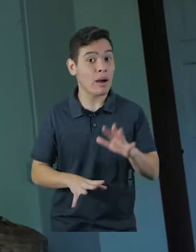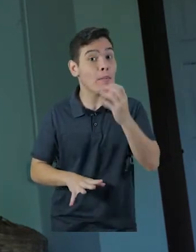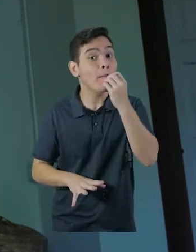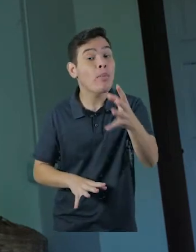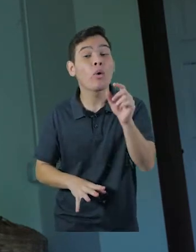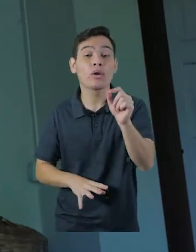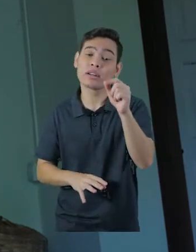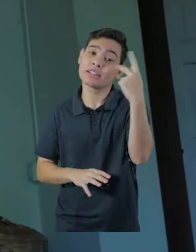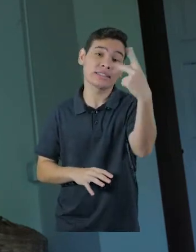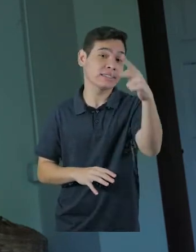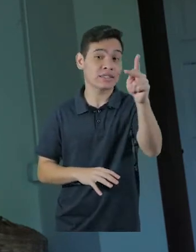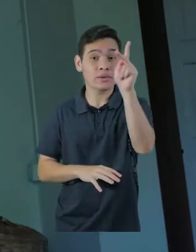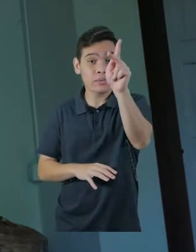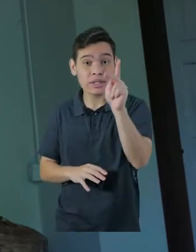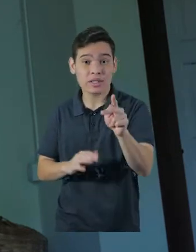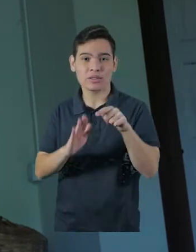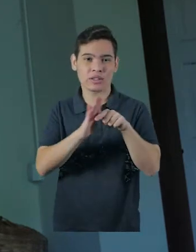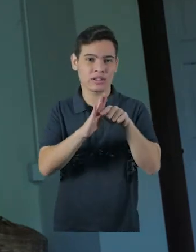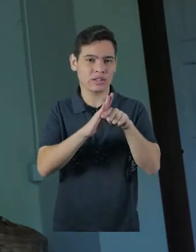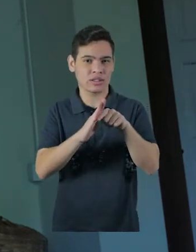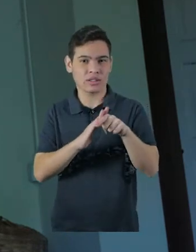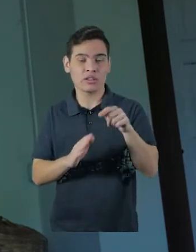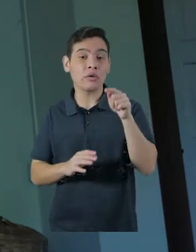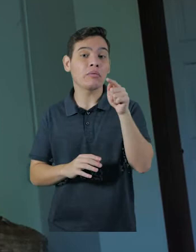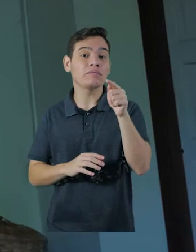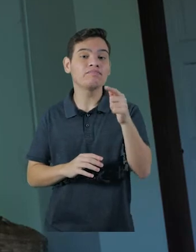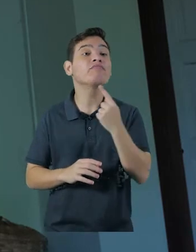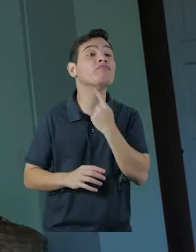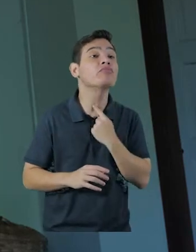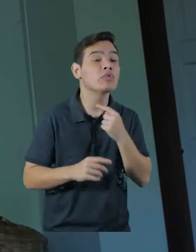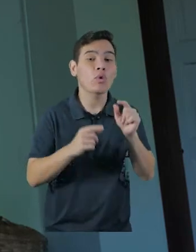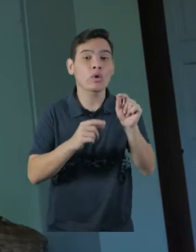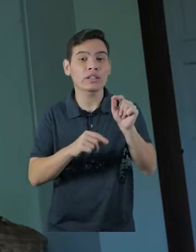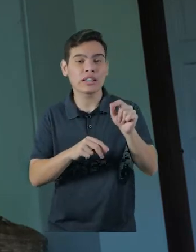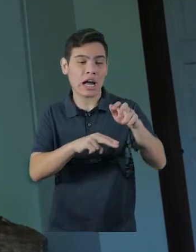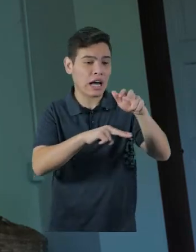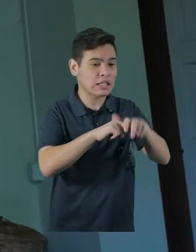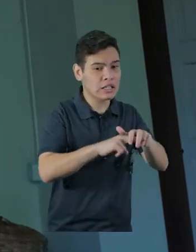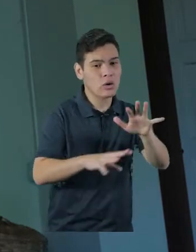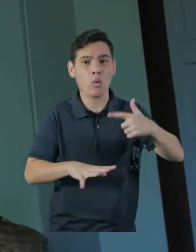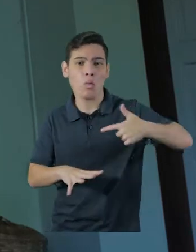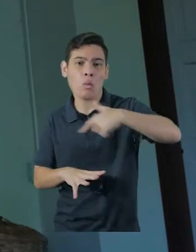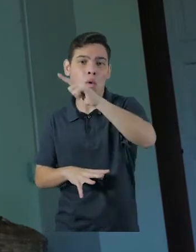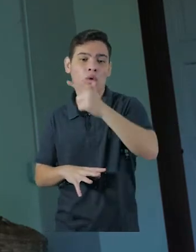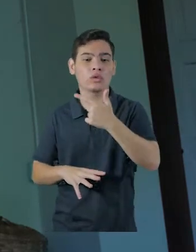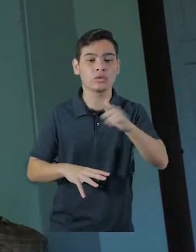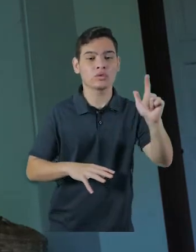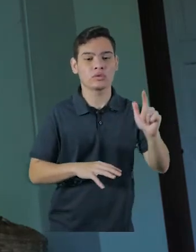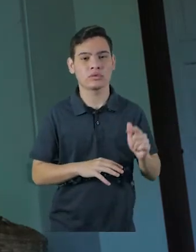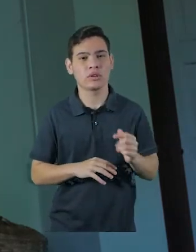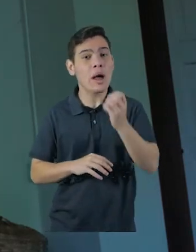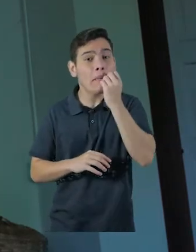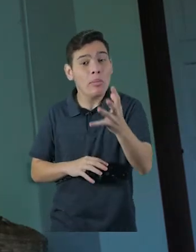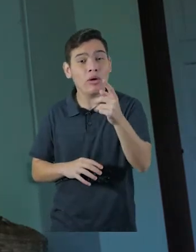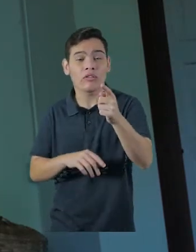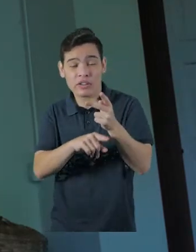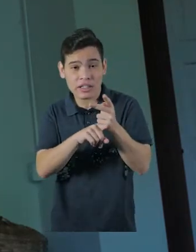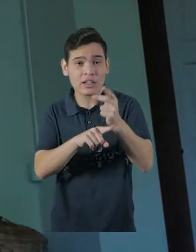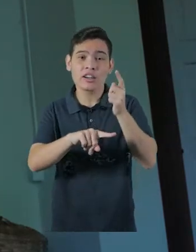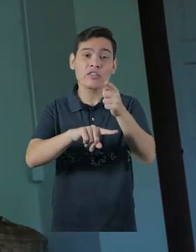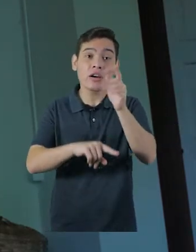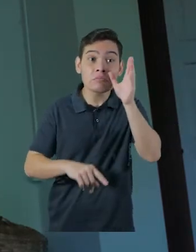mesmo, você fazer a sua improvisação e estimular, né, que você seja curioso, que